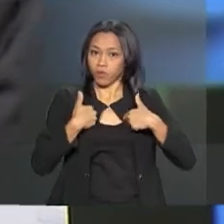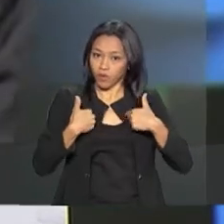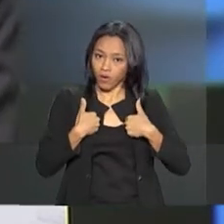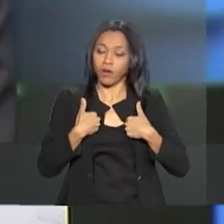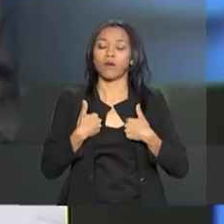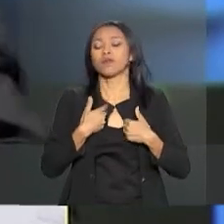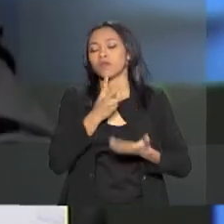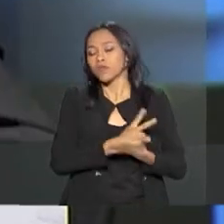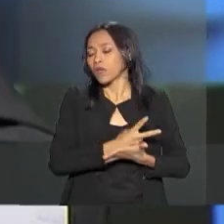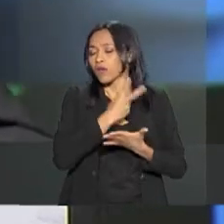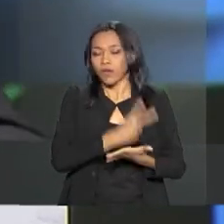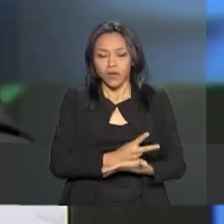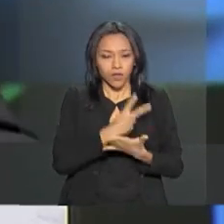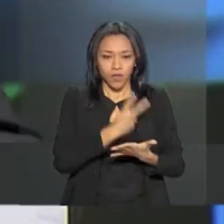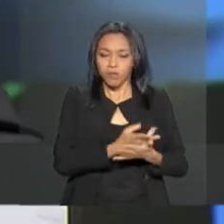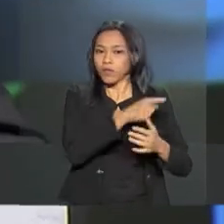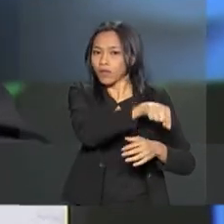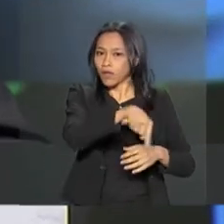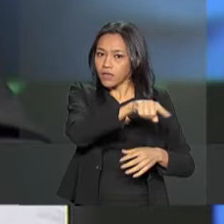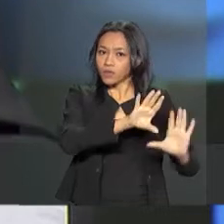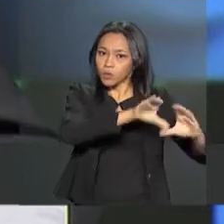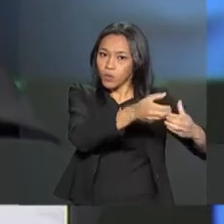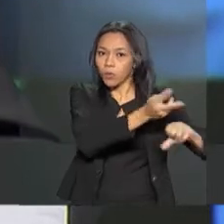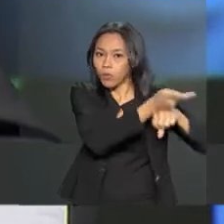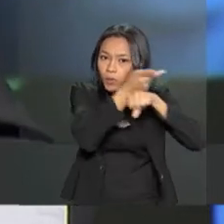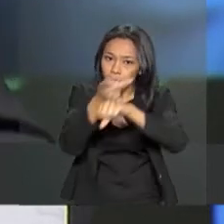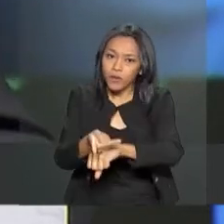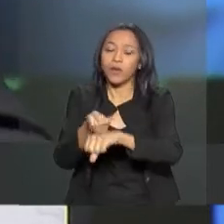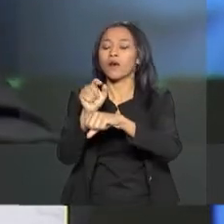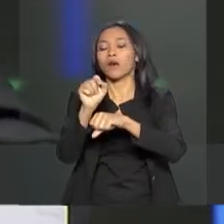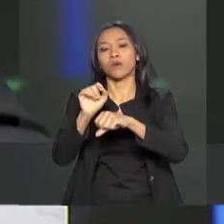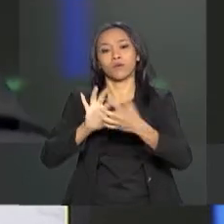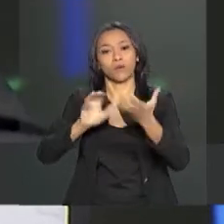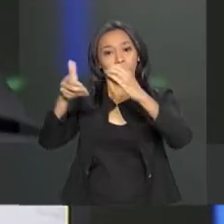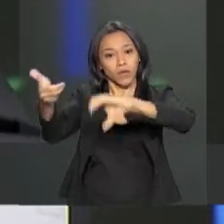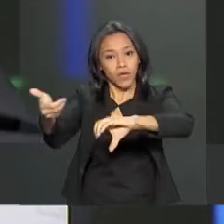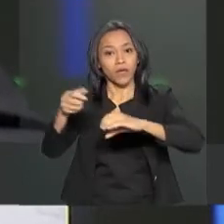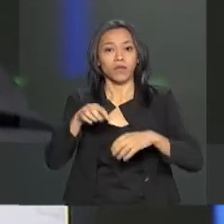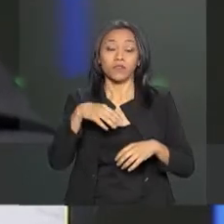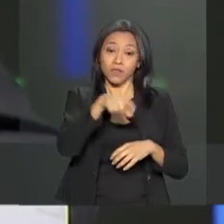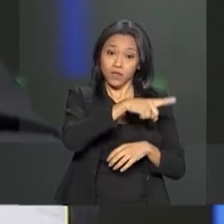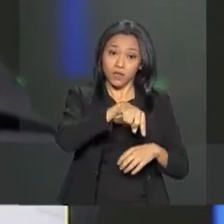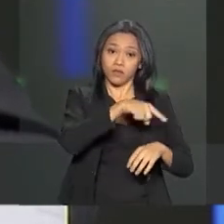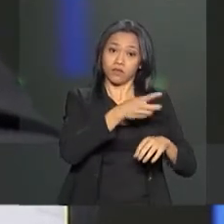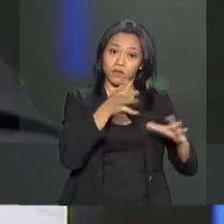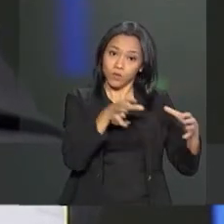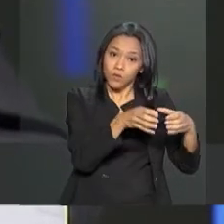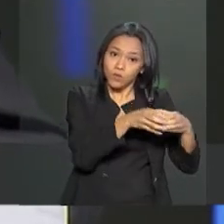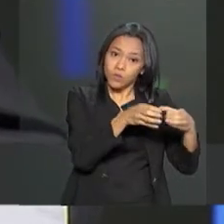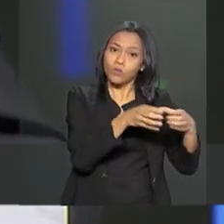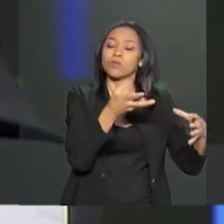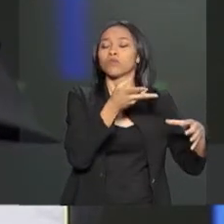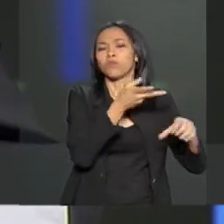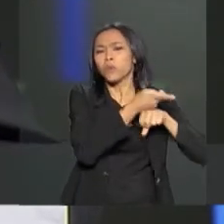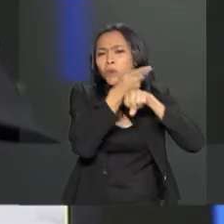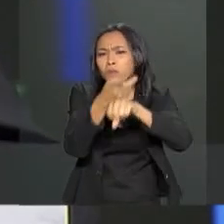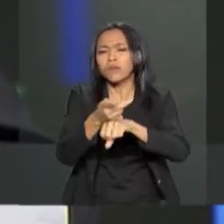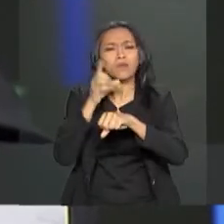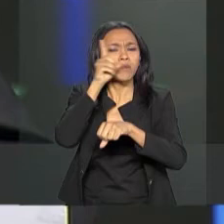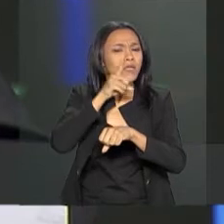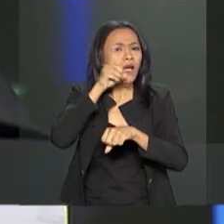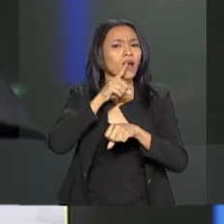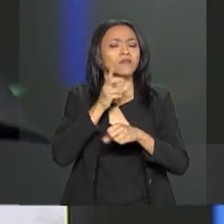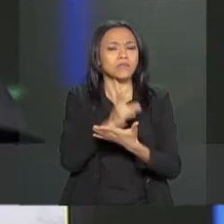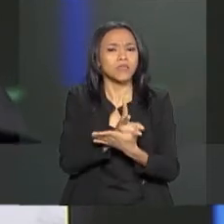foram permanentemente ao Congresso Nacional, lá procurando o Gussi, todos, não é? Os deputados,